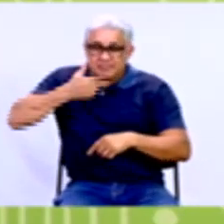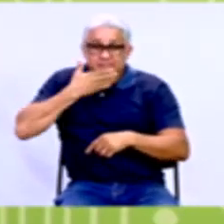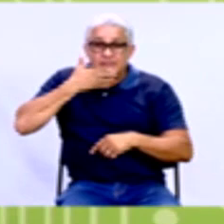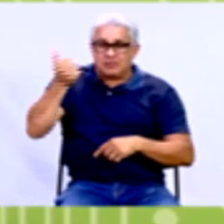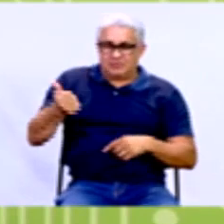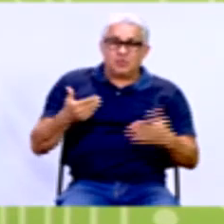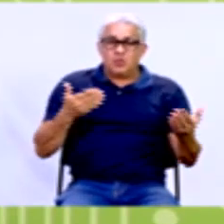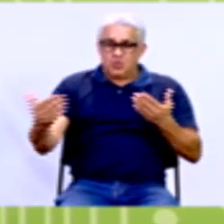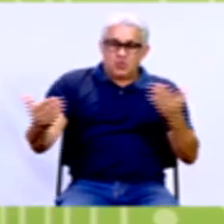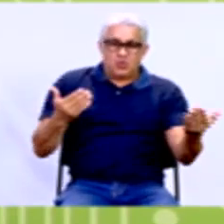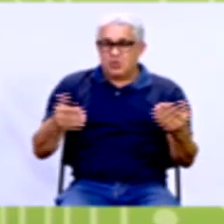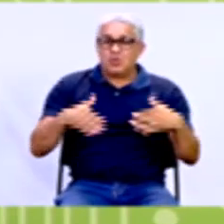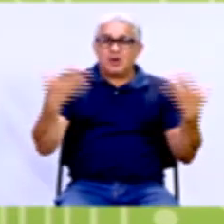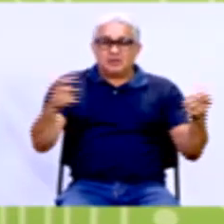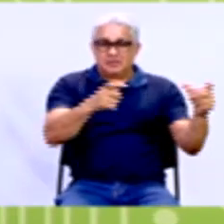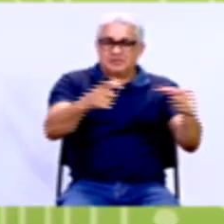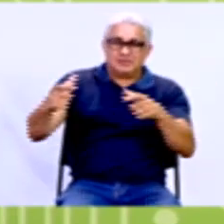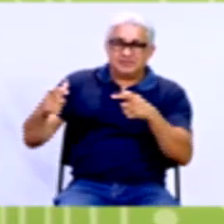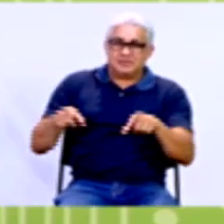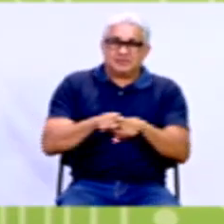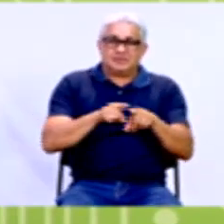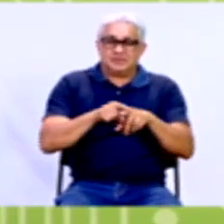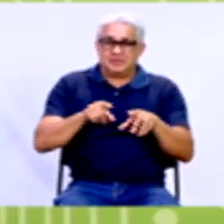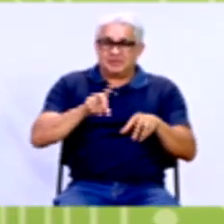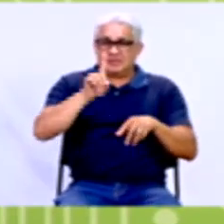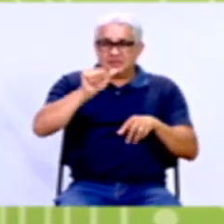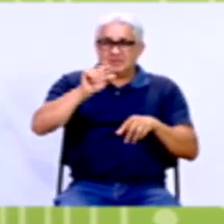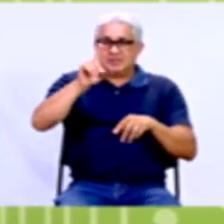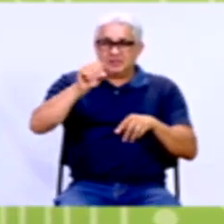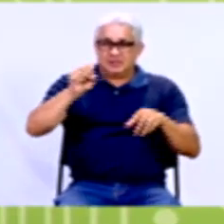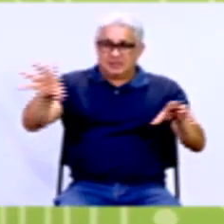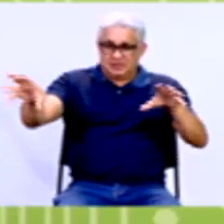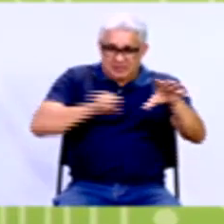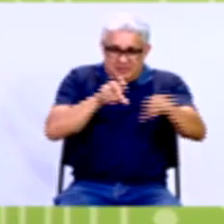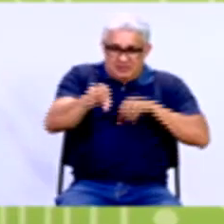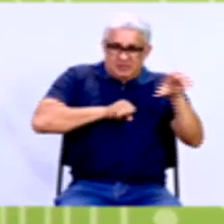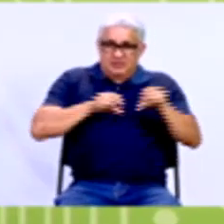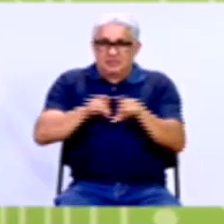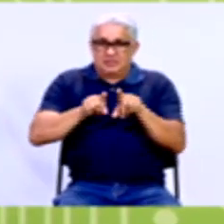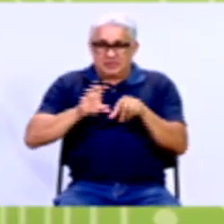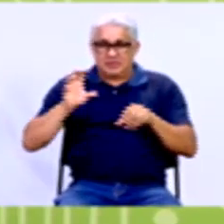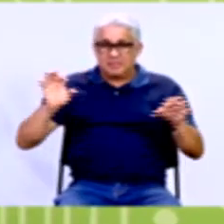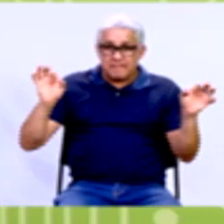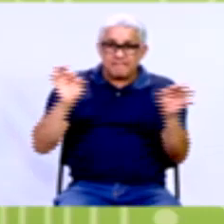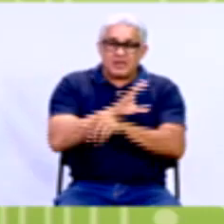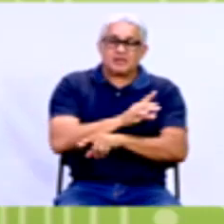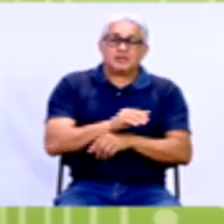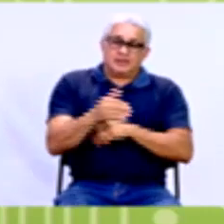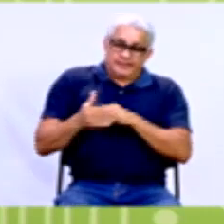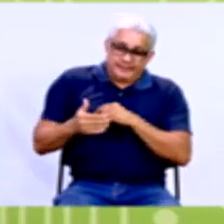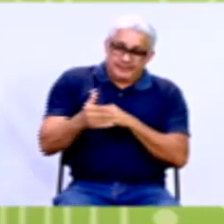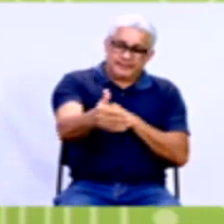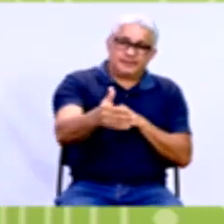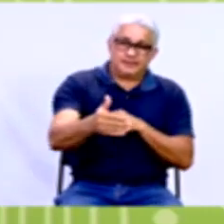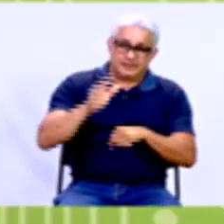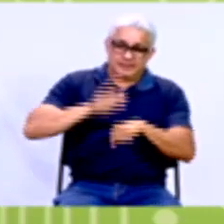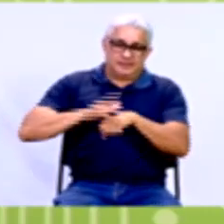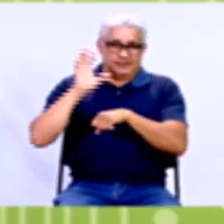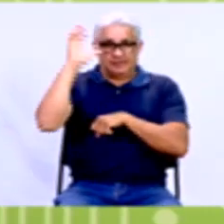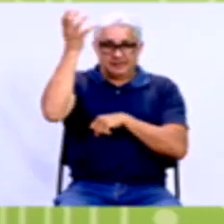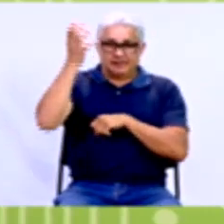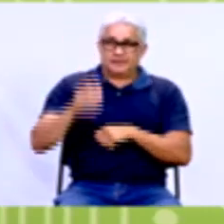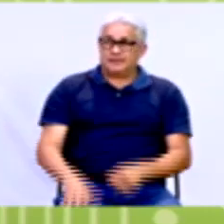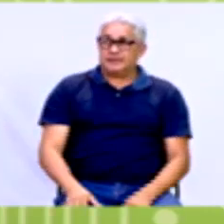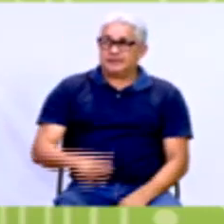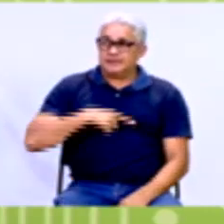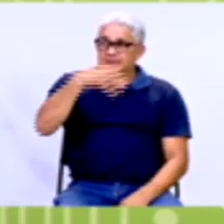Então, essa coleta de dados vai formar essas conclusões e a partir daí a gente vai tomar as decisões.